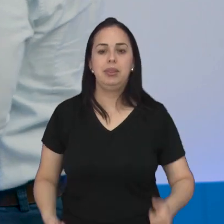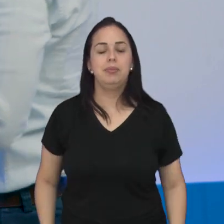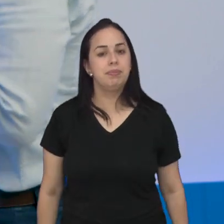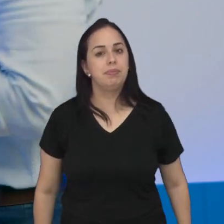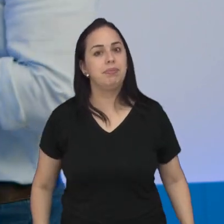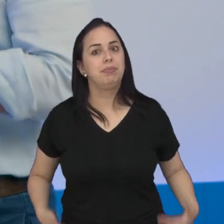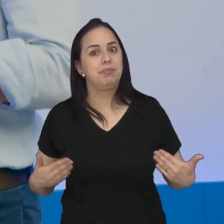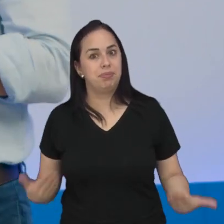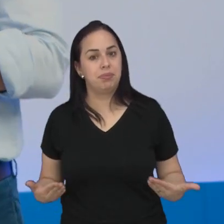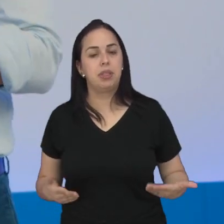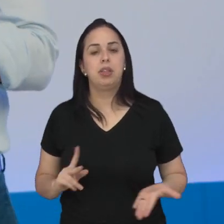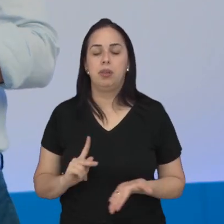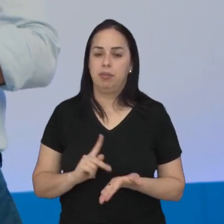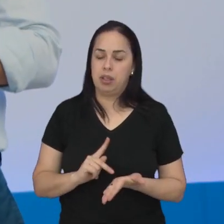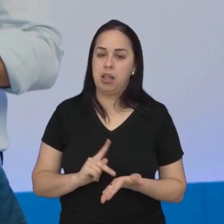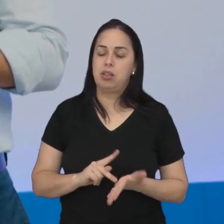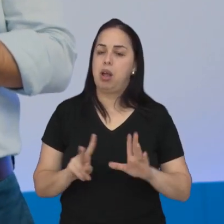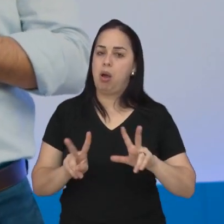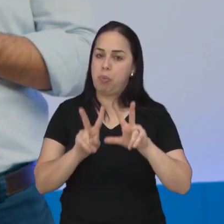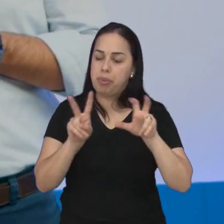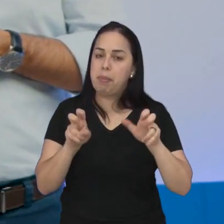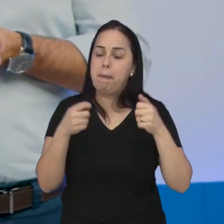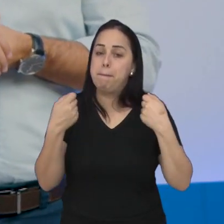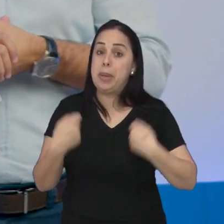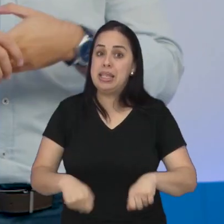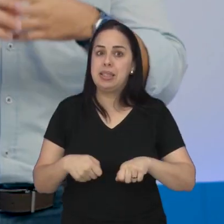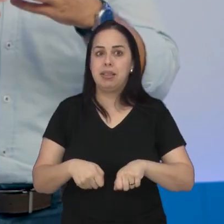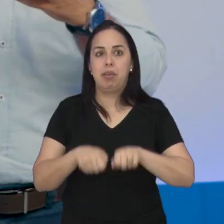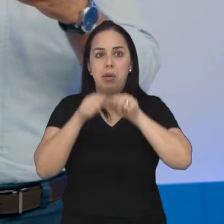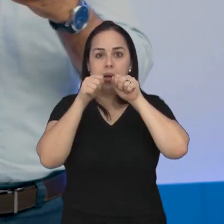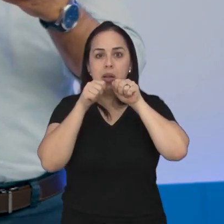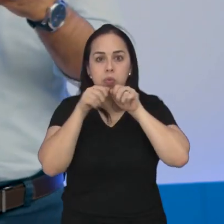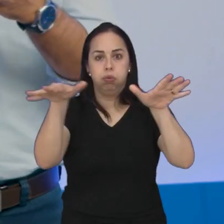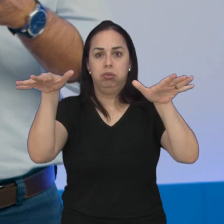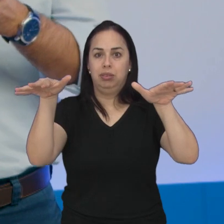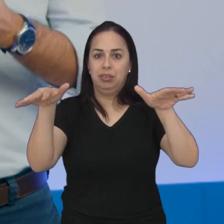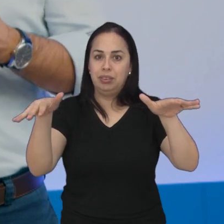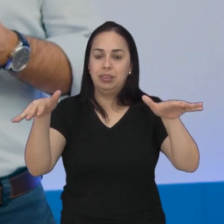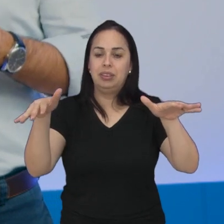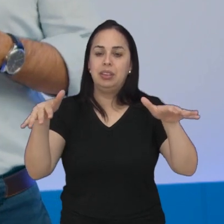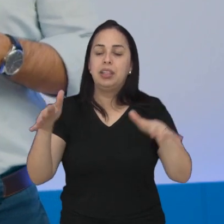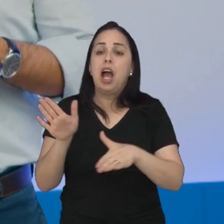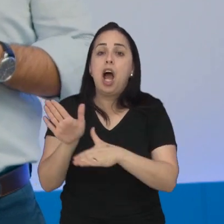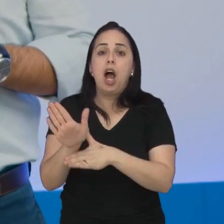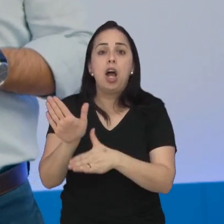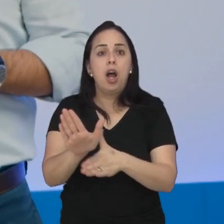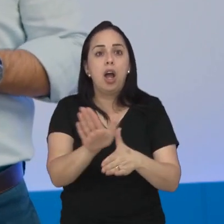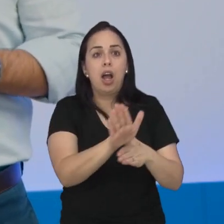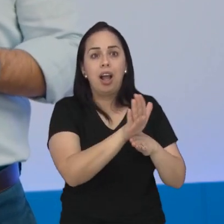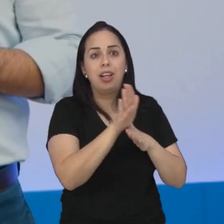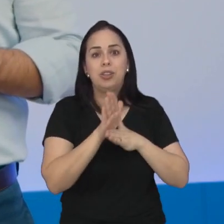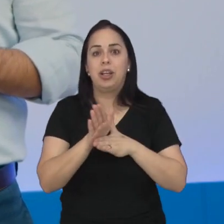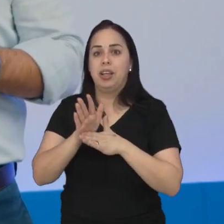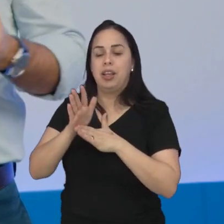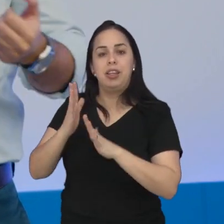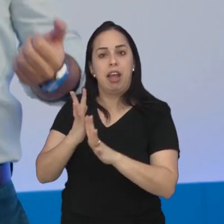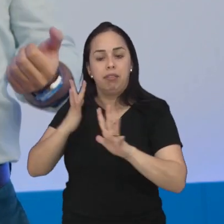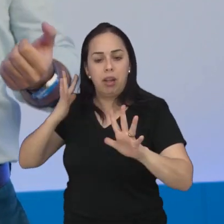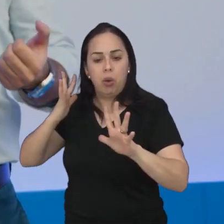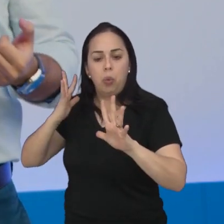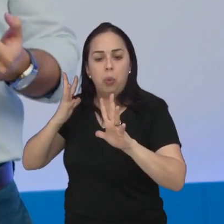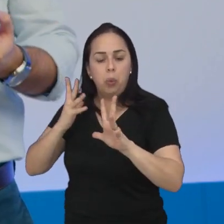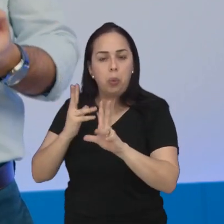transplantar antes, por exemplo, de um paciente que foi colocado há 1 semana na fila, mas está numa UTI dependente de drogas ou de máquinas para o